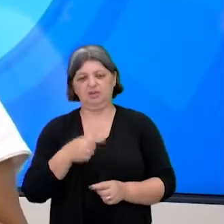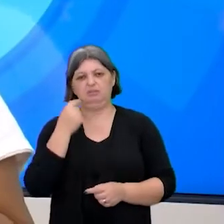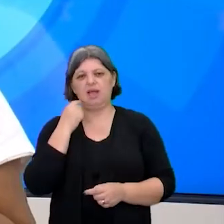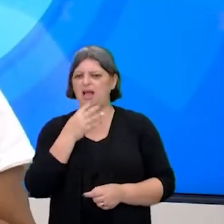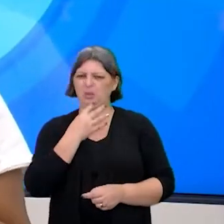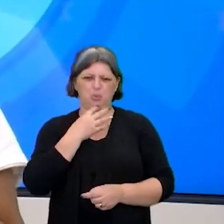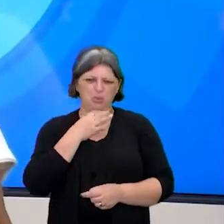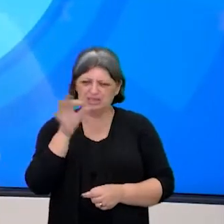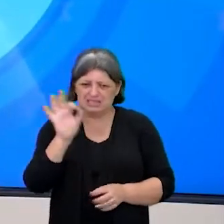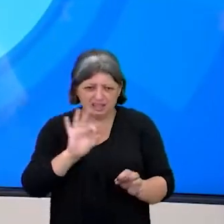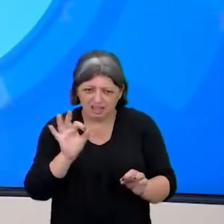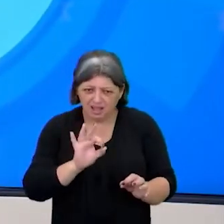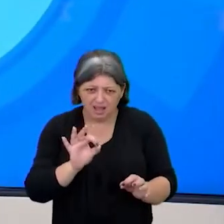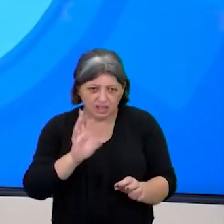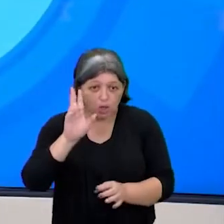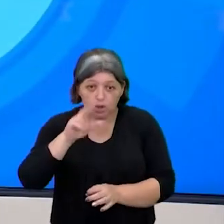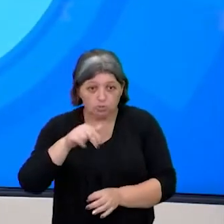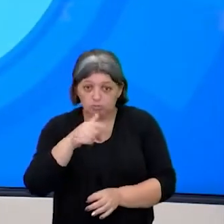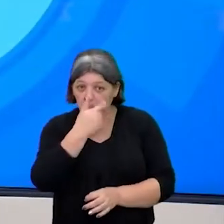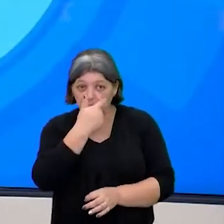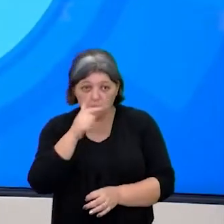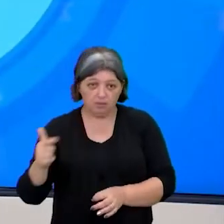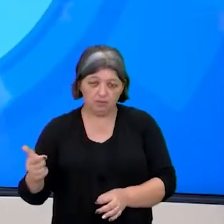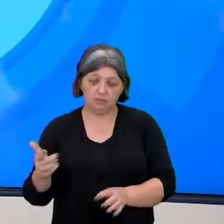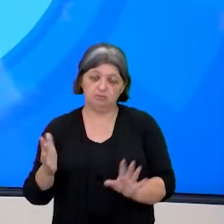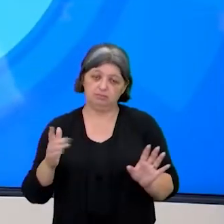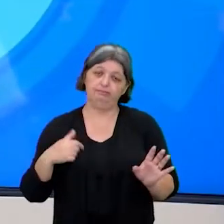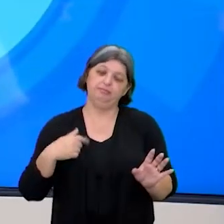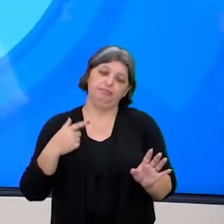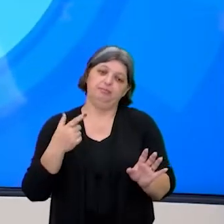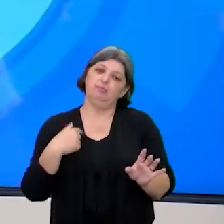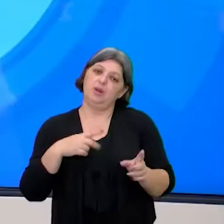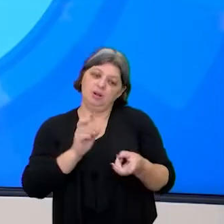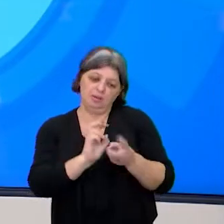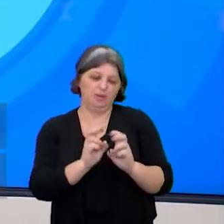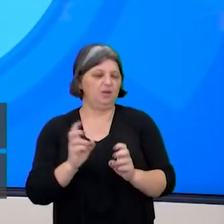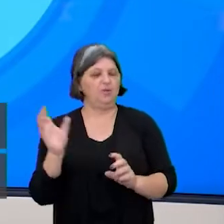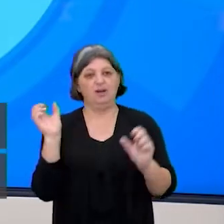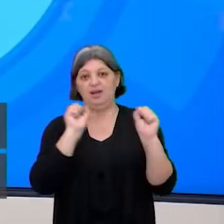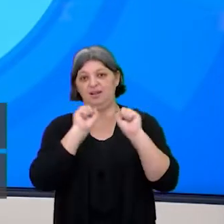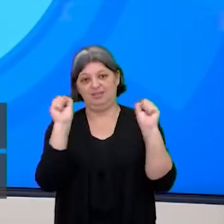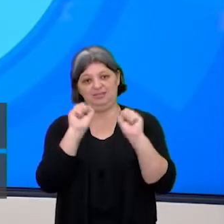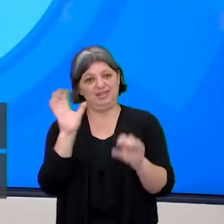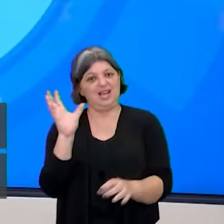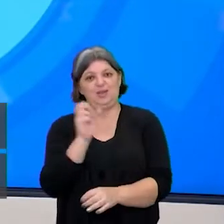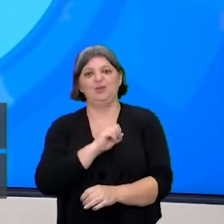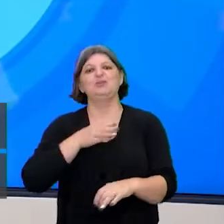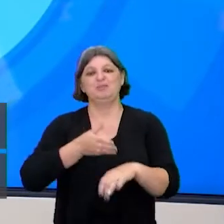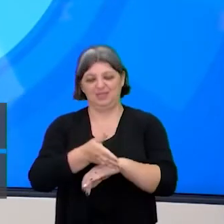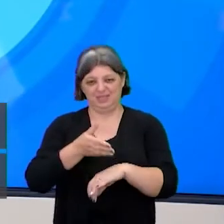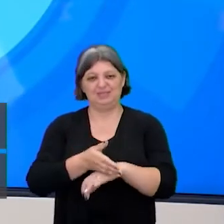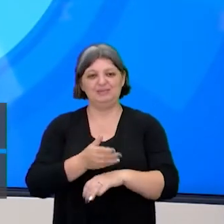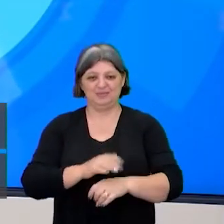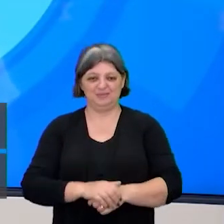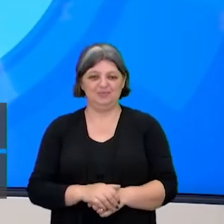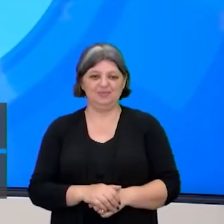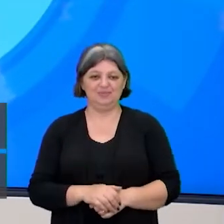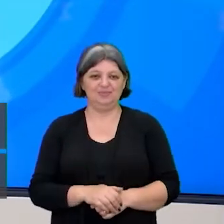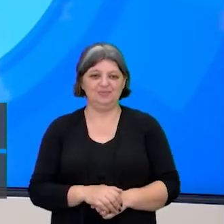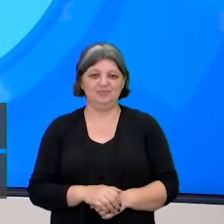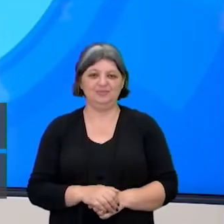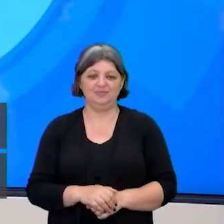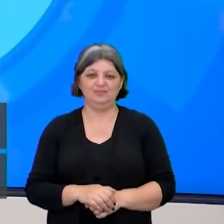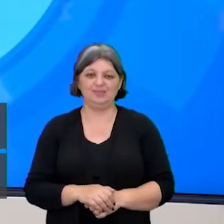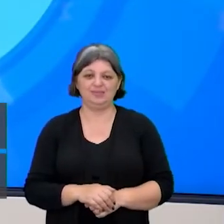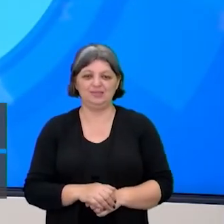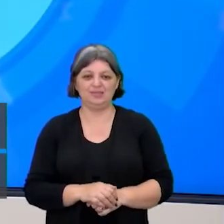você nem participou. Não participou, tudo bem, né? Eu amo capoeira, eu gosto, eu participo. Então, eu sei